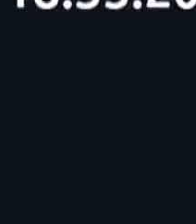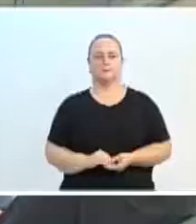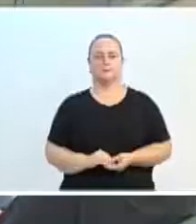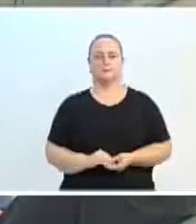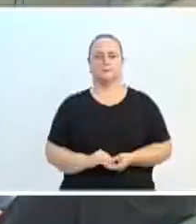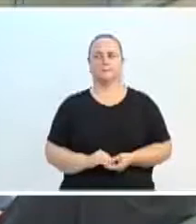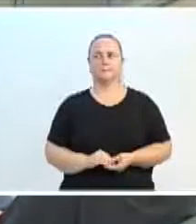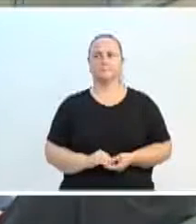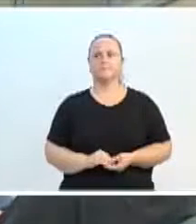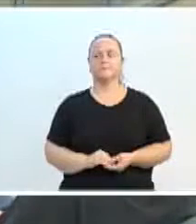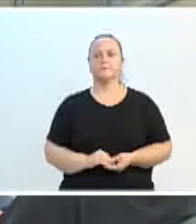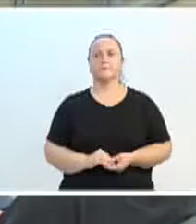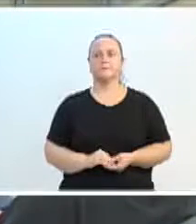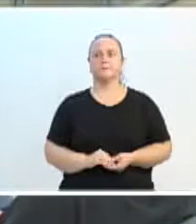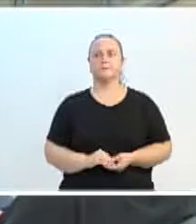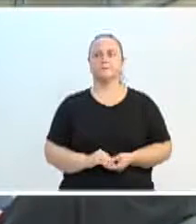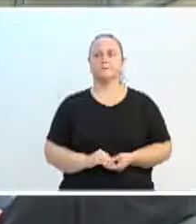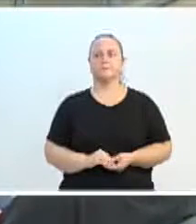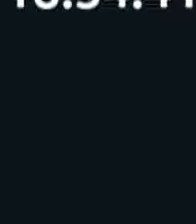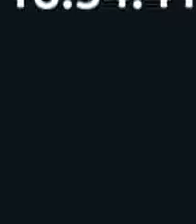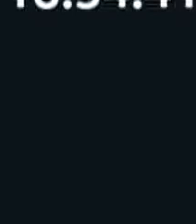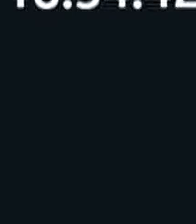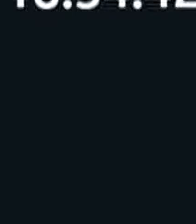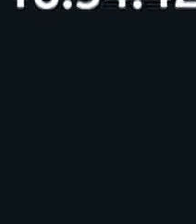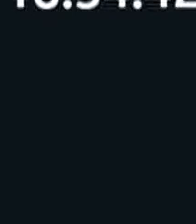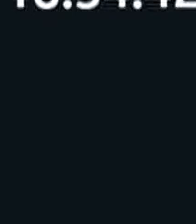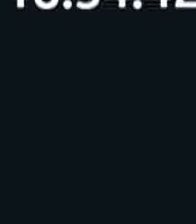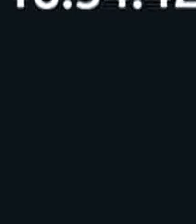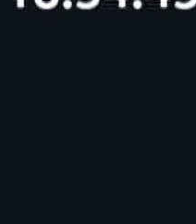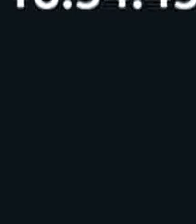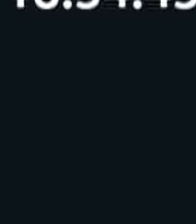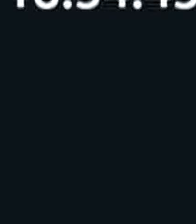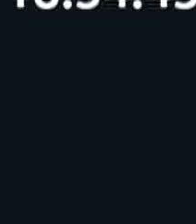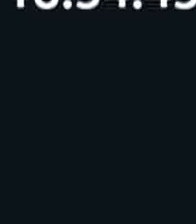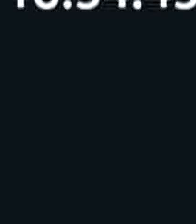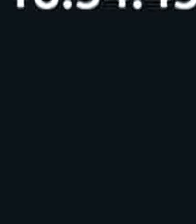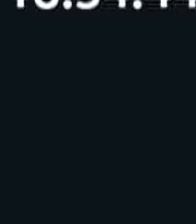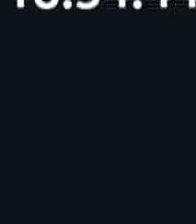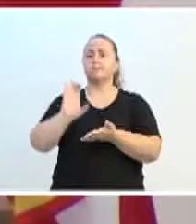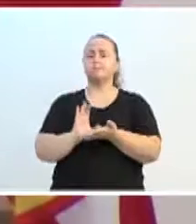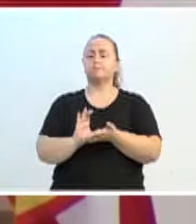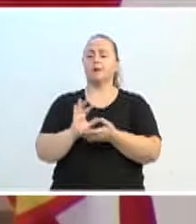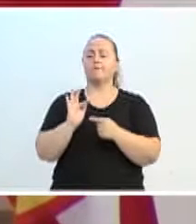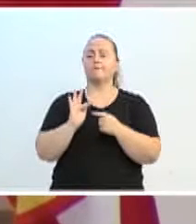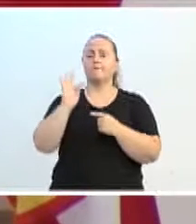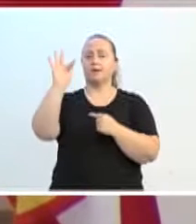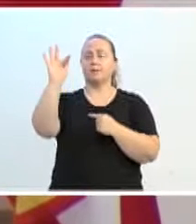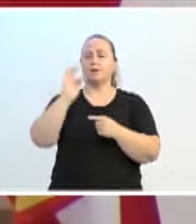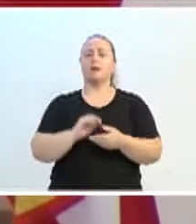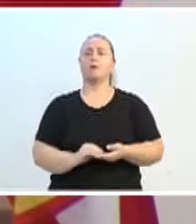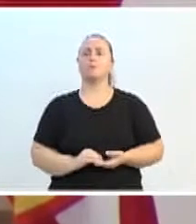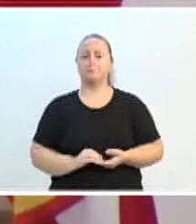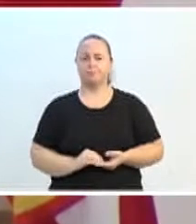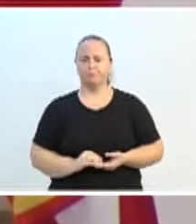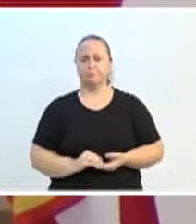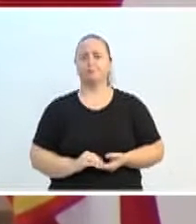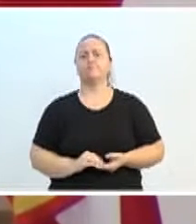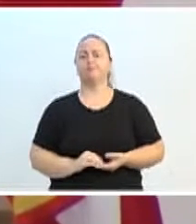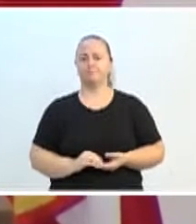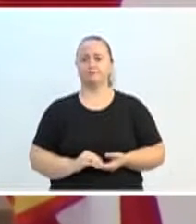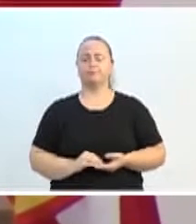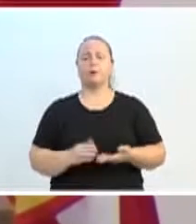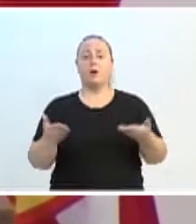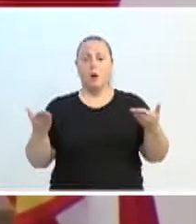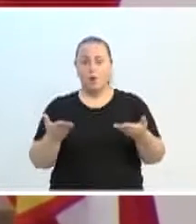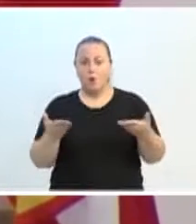via. Em segunda votação, a Câmara aprovou emenda e projeto de autoria do vereador Jovino Cardoso Neto, que